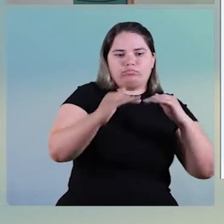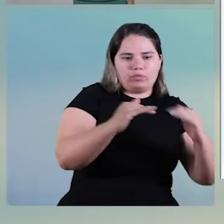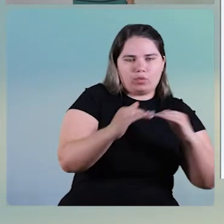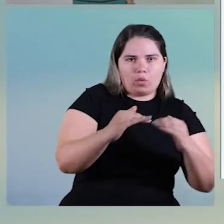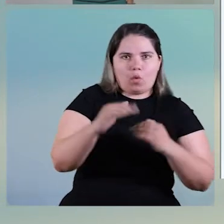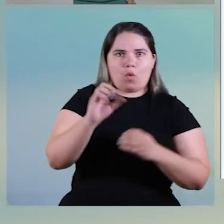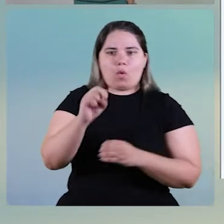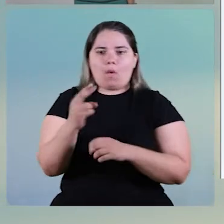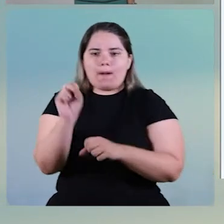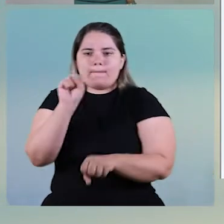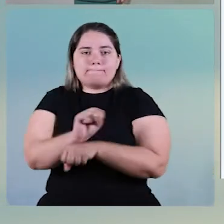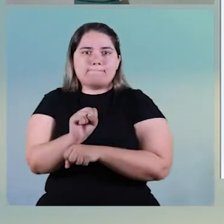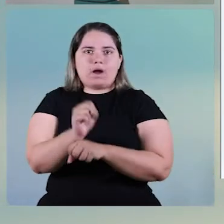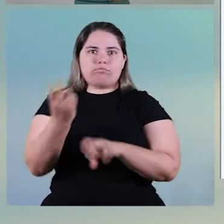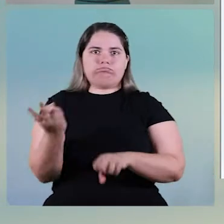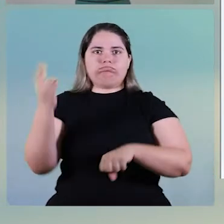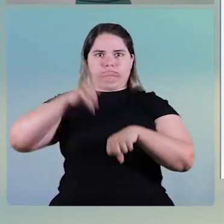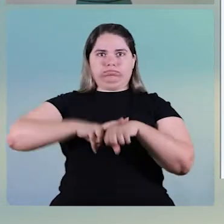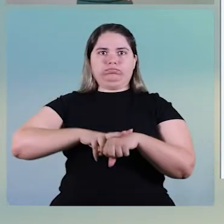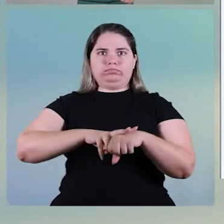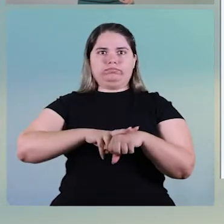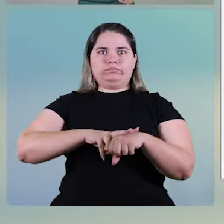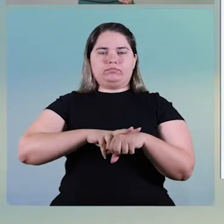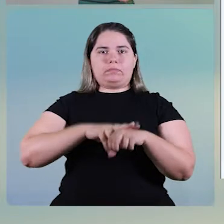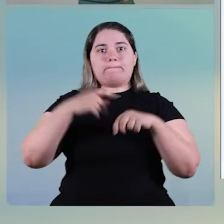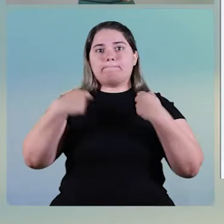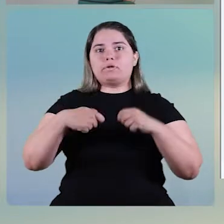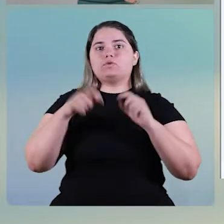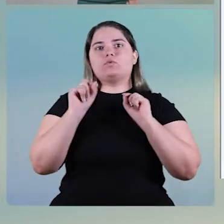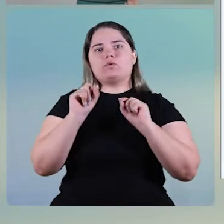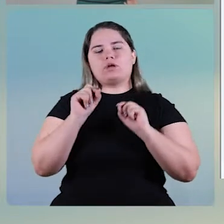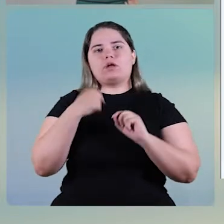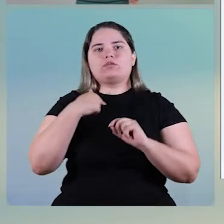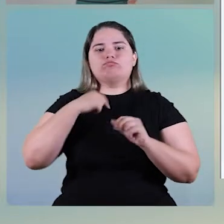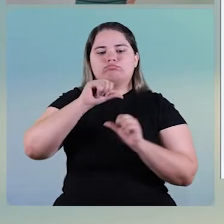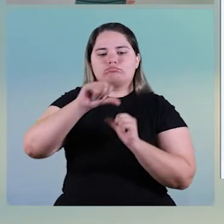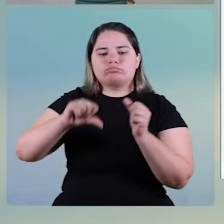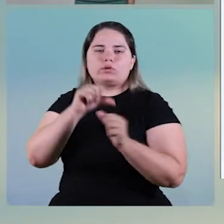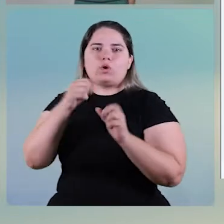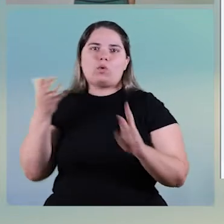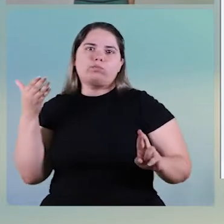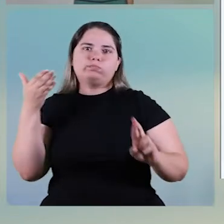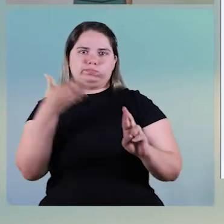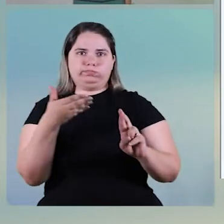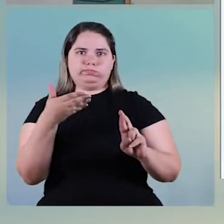movimento simultâneos. Basta que você modifique o referencial adotado.